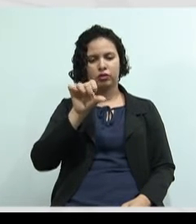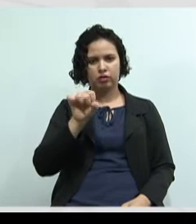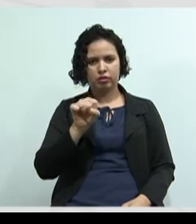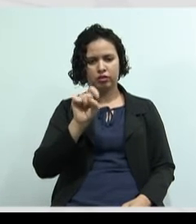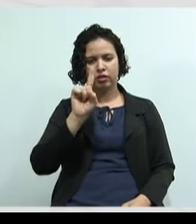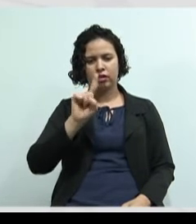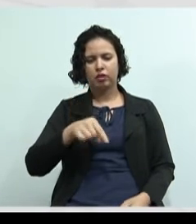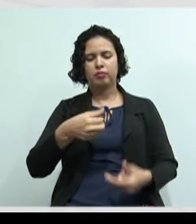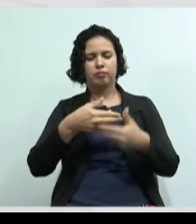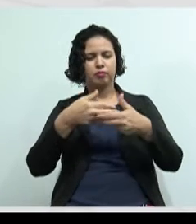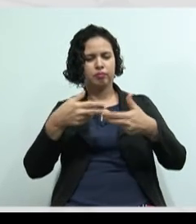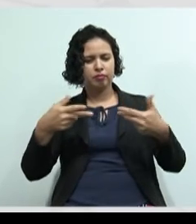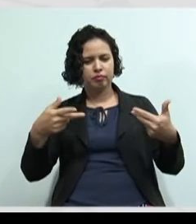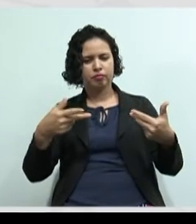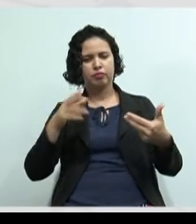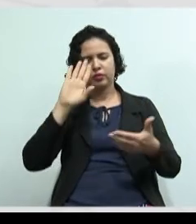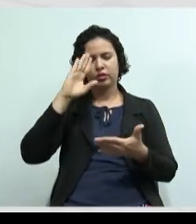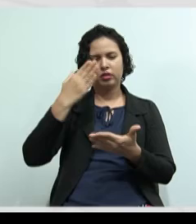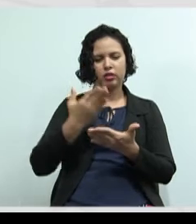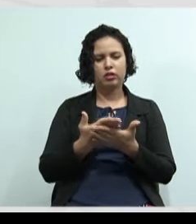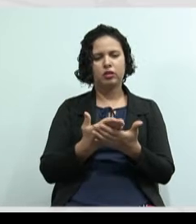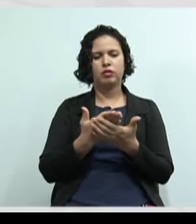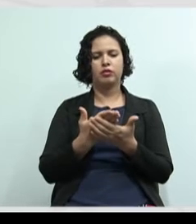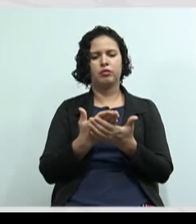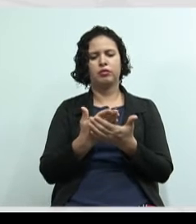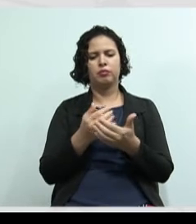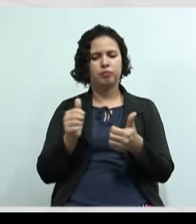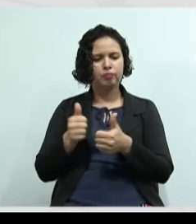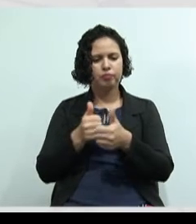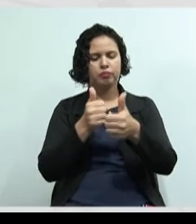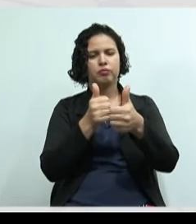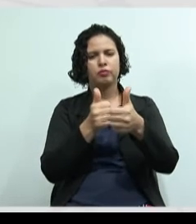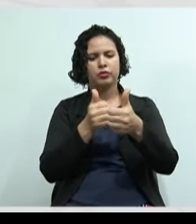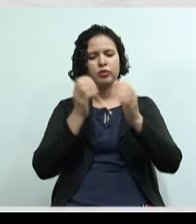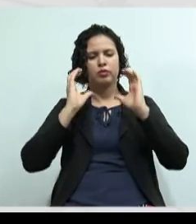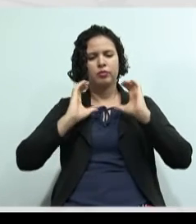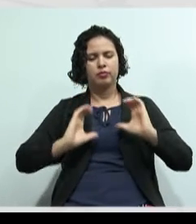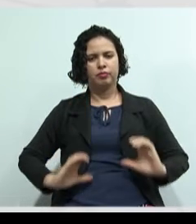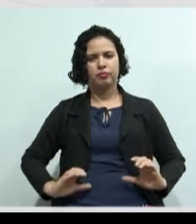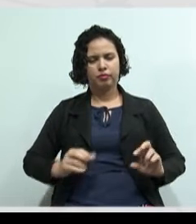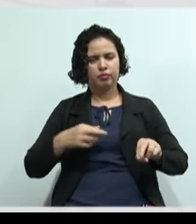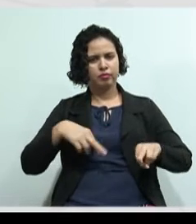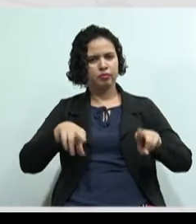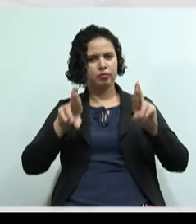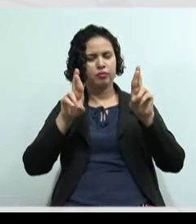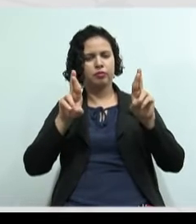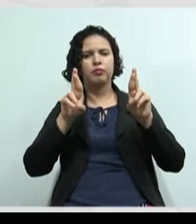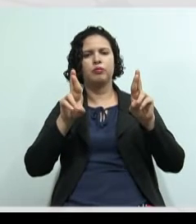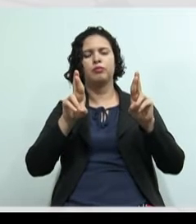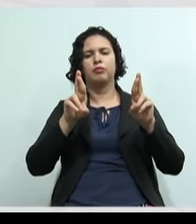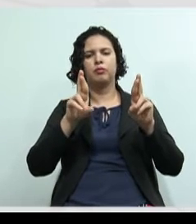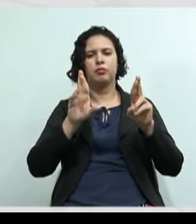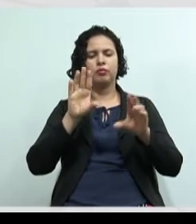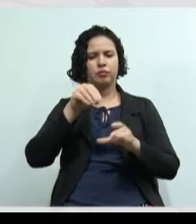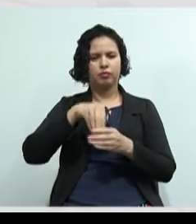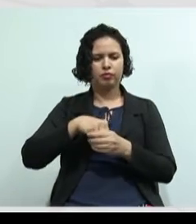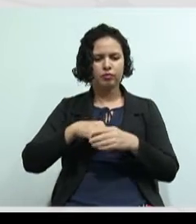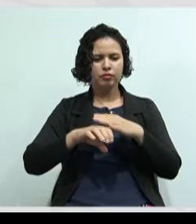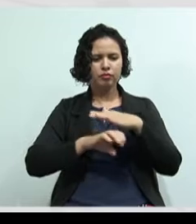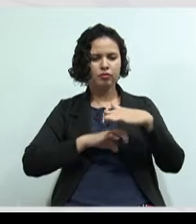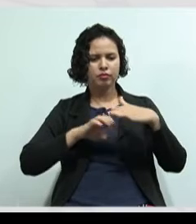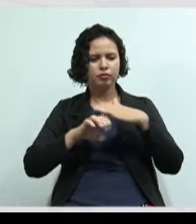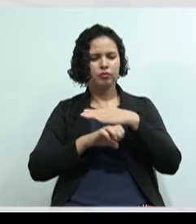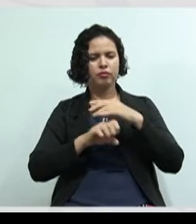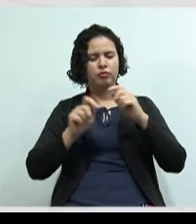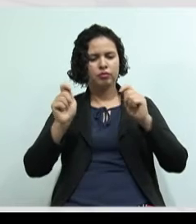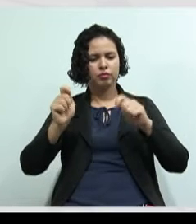ou atributos que servem de guia para comportamentos, atitudes e decisões organizacionais. Eles também podem